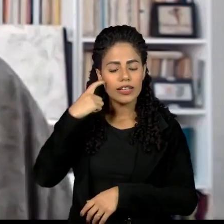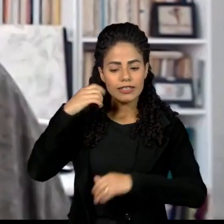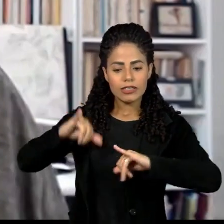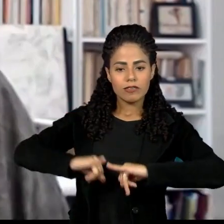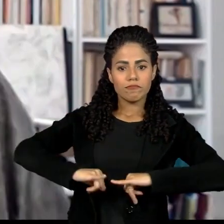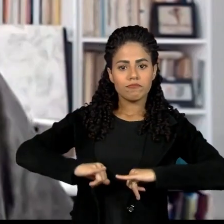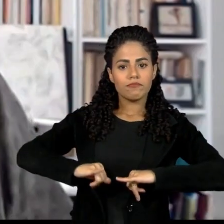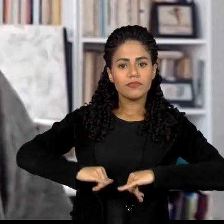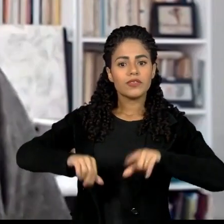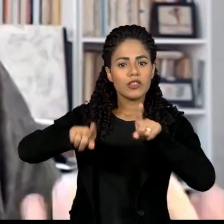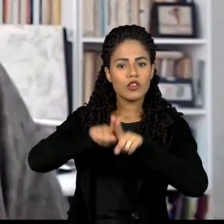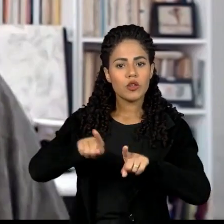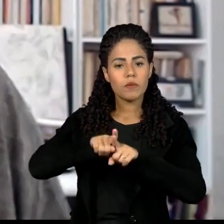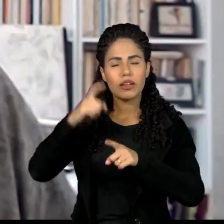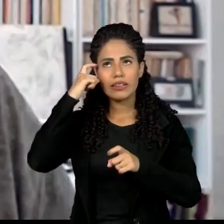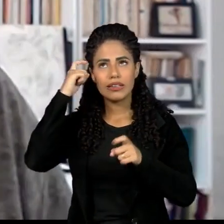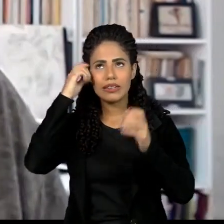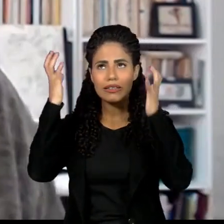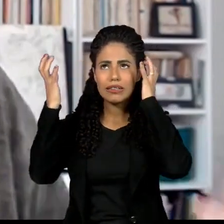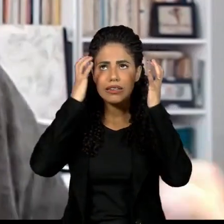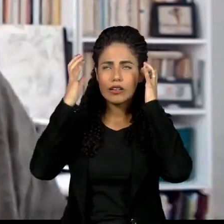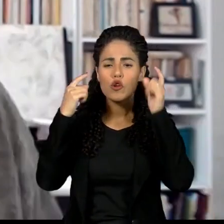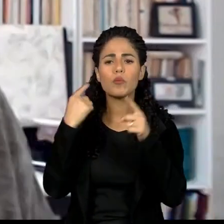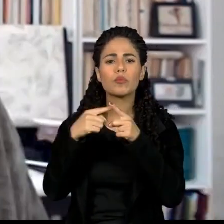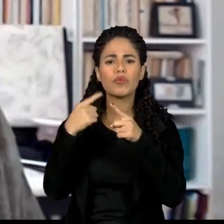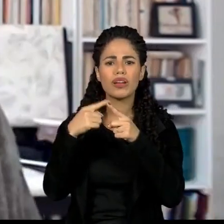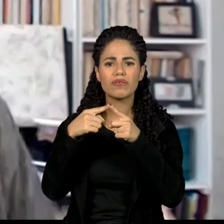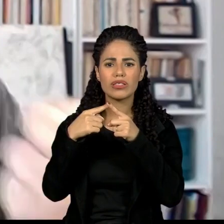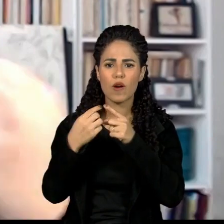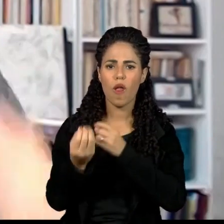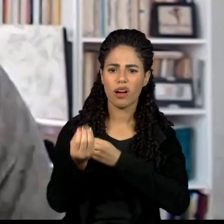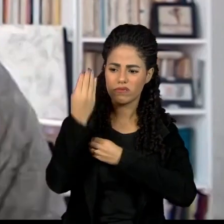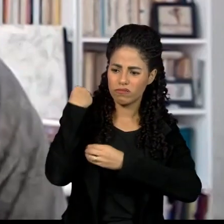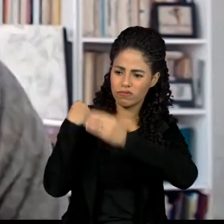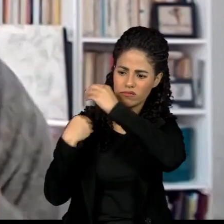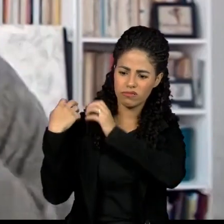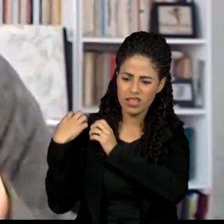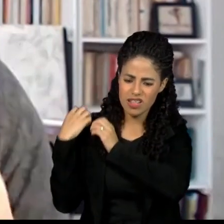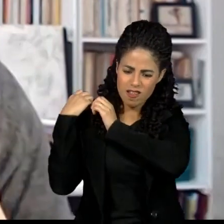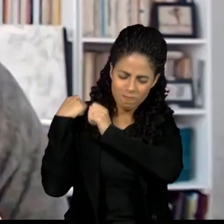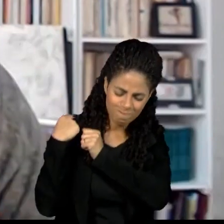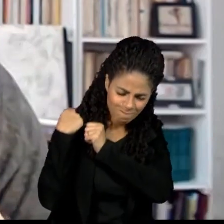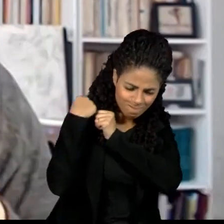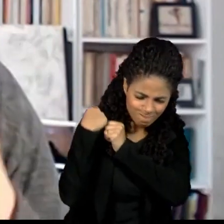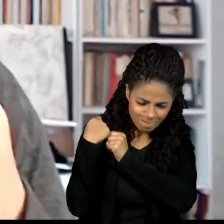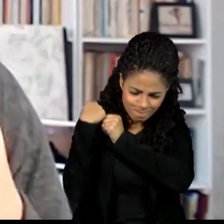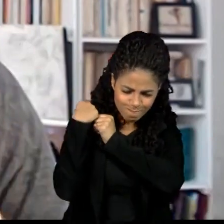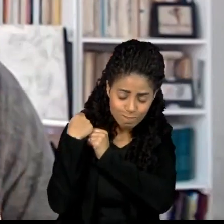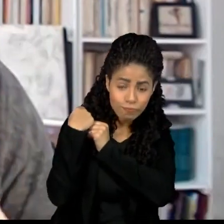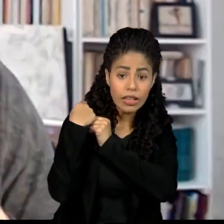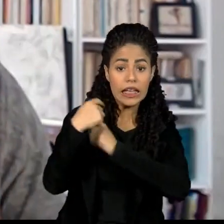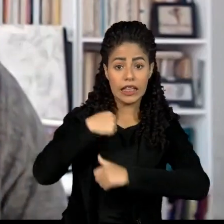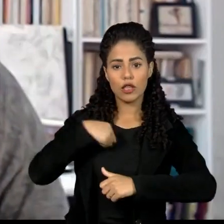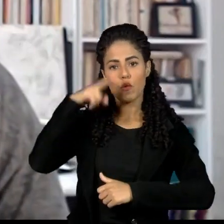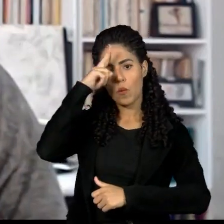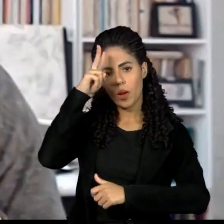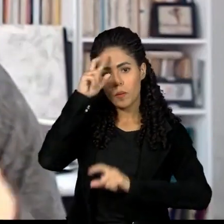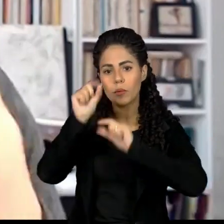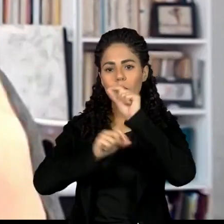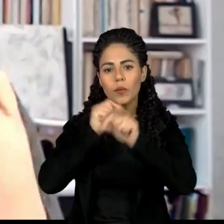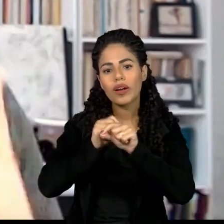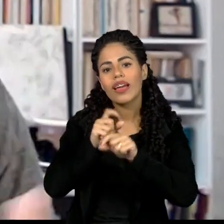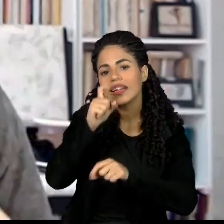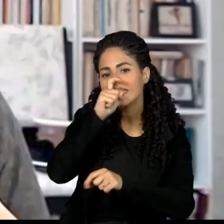sofrendo mentalmente porque está carregando coisas que não nos pertencem. Então é por isso que eu sempre gosto de lembrar que os mitos, eles